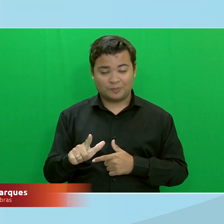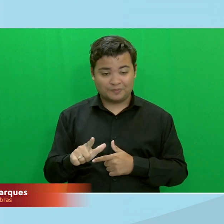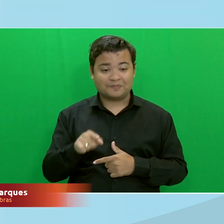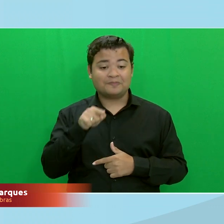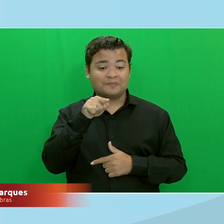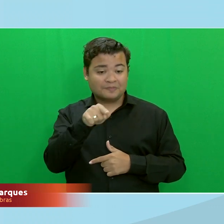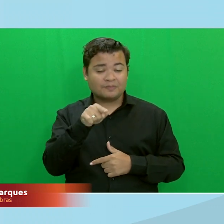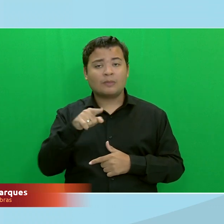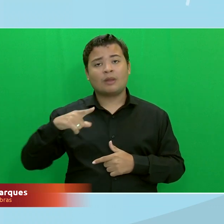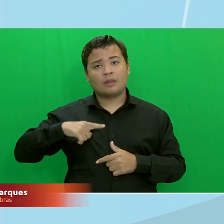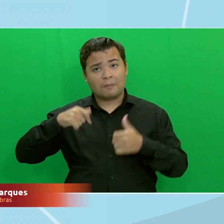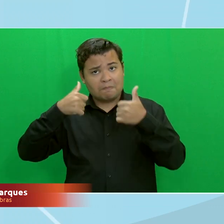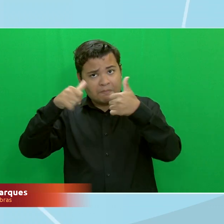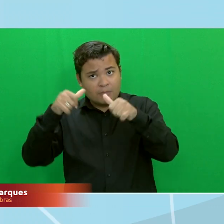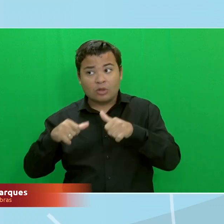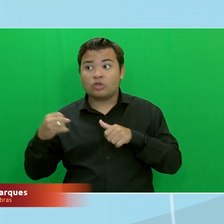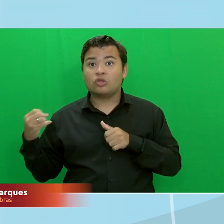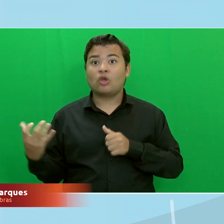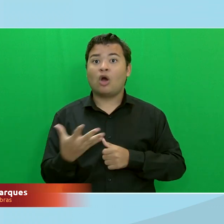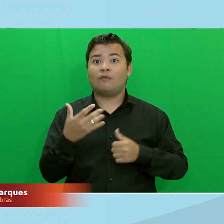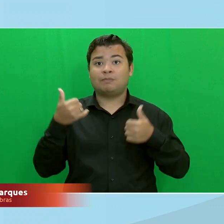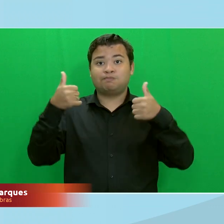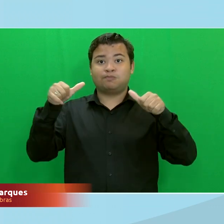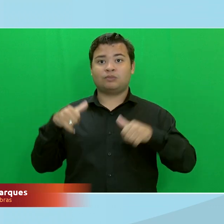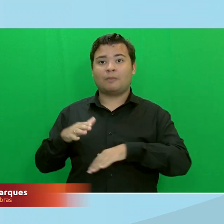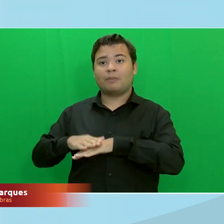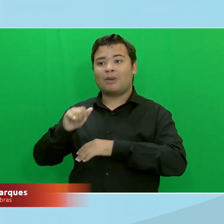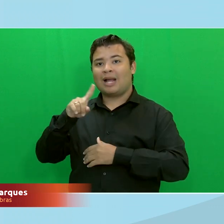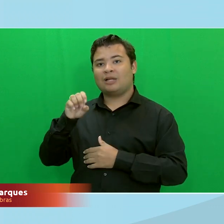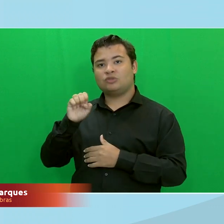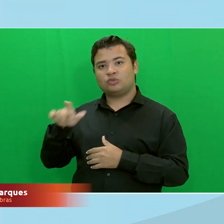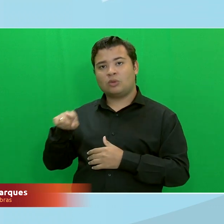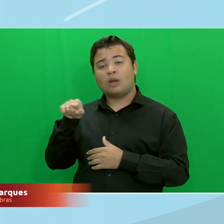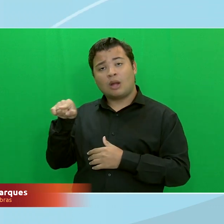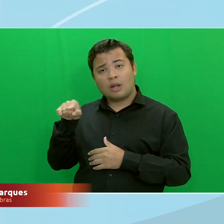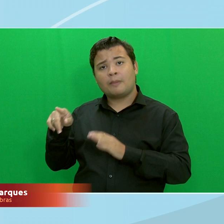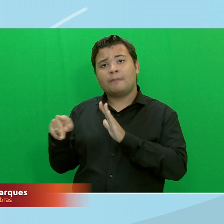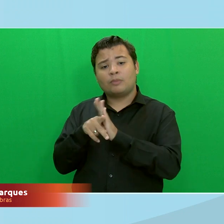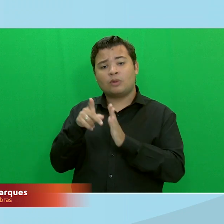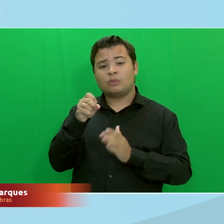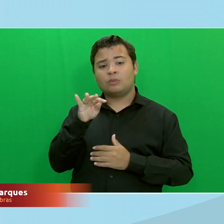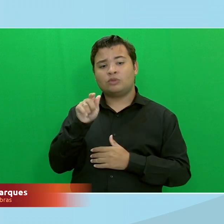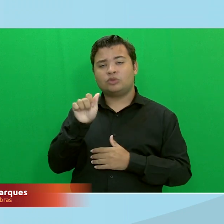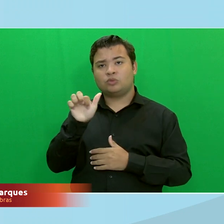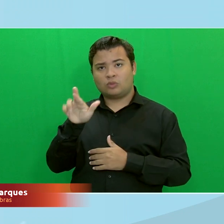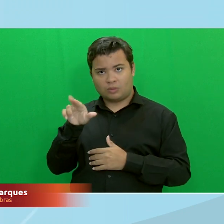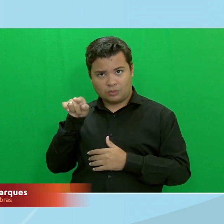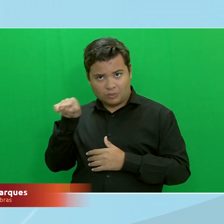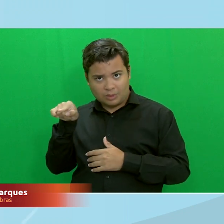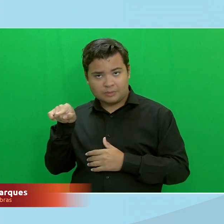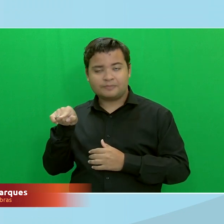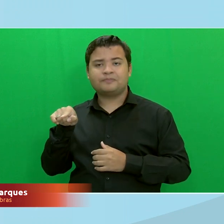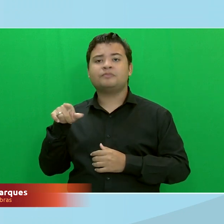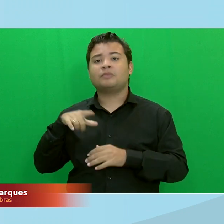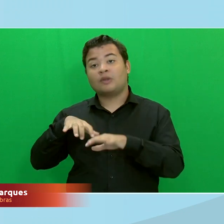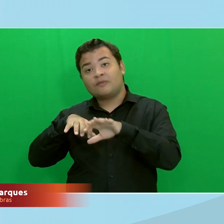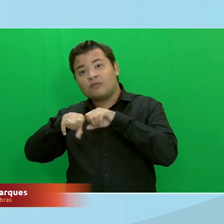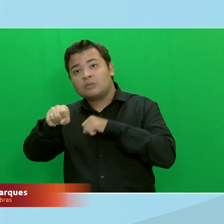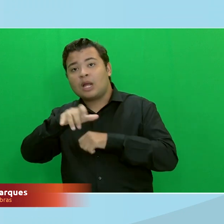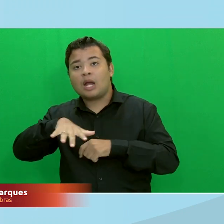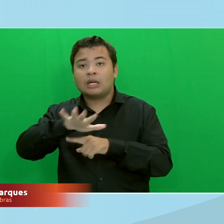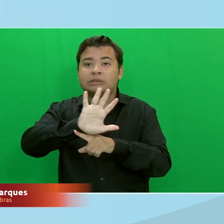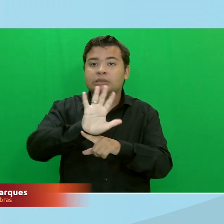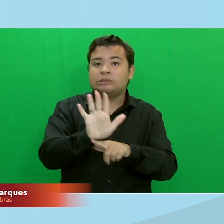é a mais recente exposição do Azol, que é um artista visual potiguar radicado em São Paulo, e com formação em cinema